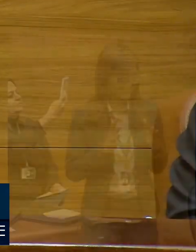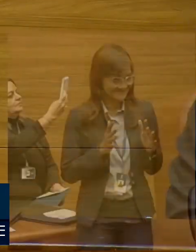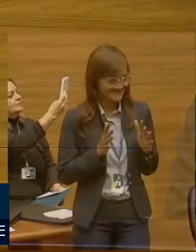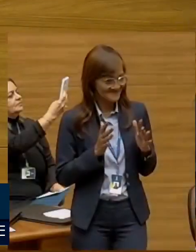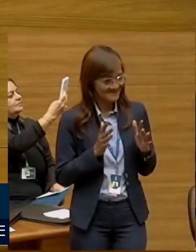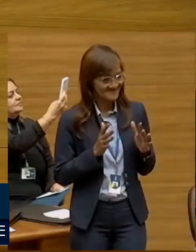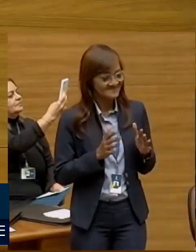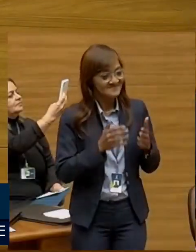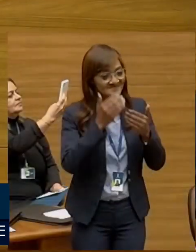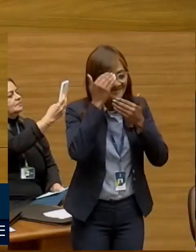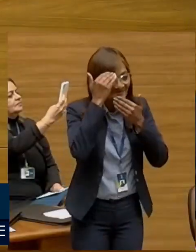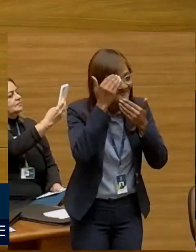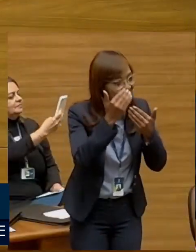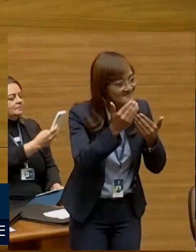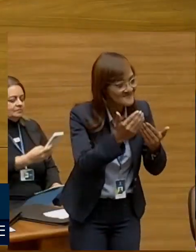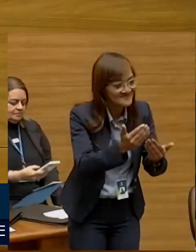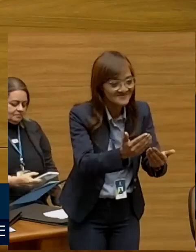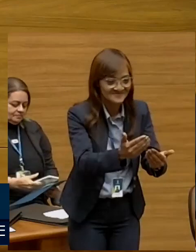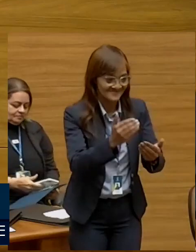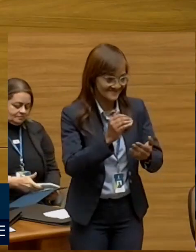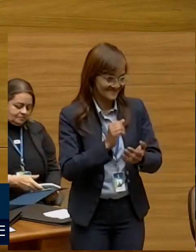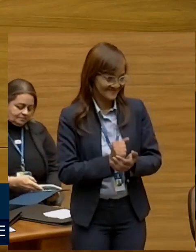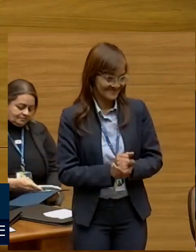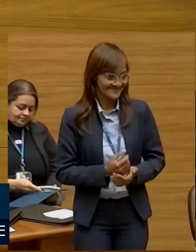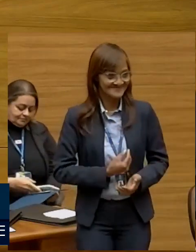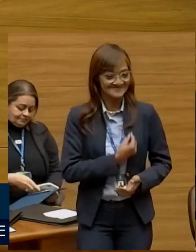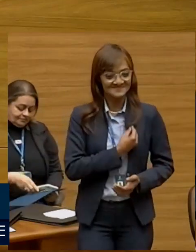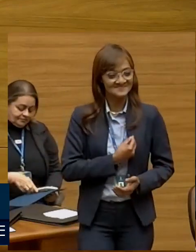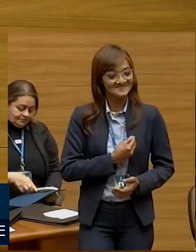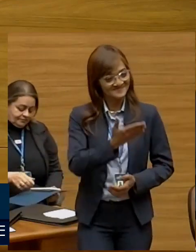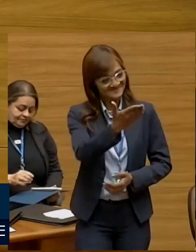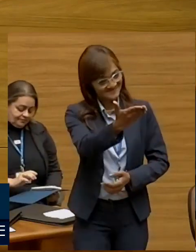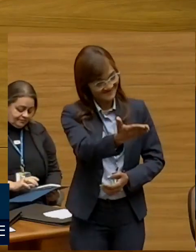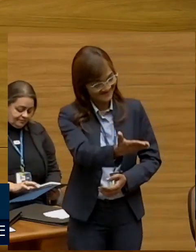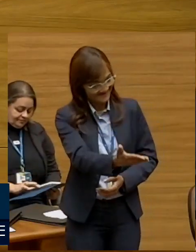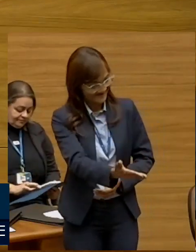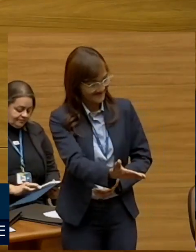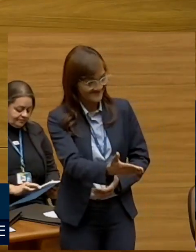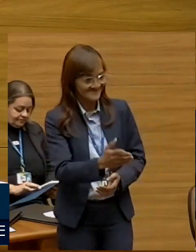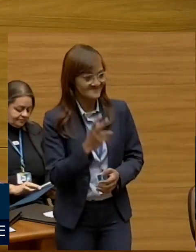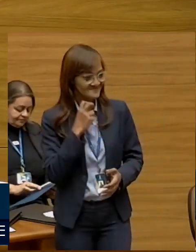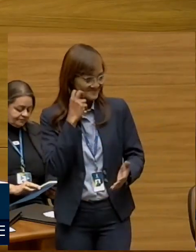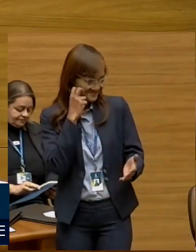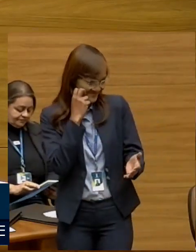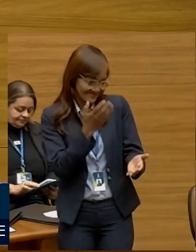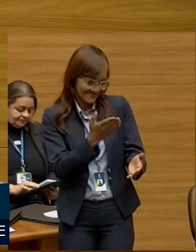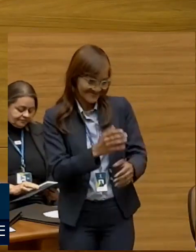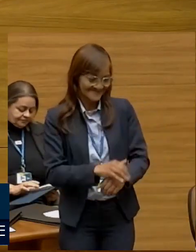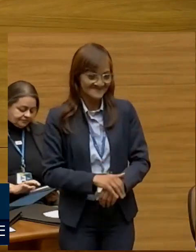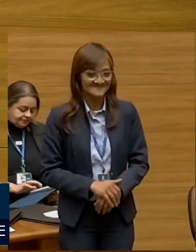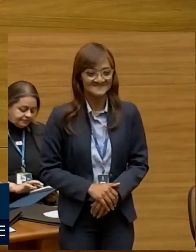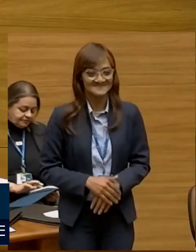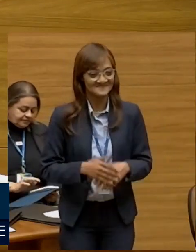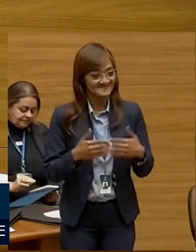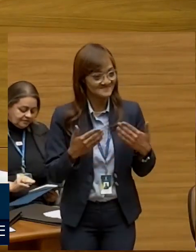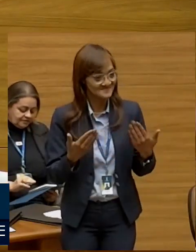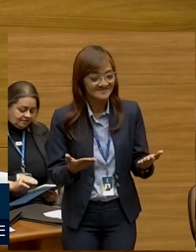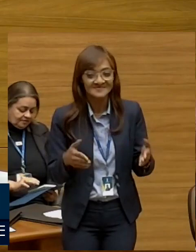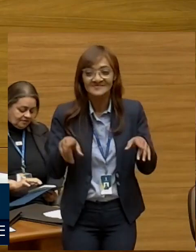Muito obrigada, Laís, que está aqui, né, com a gente, Laís Helena